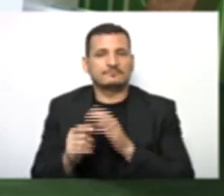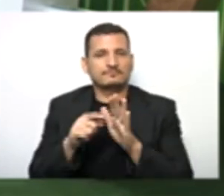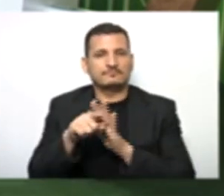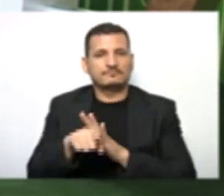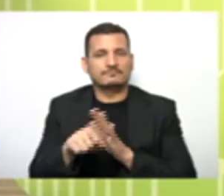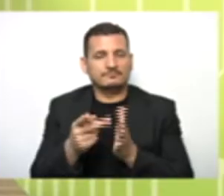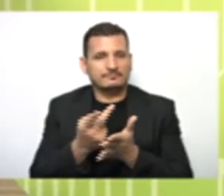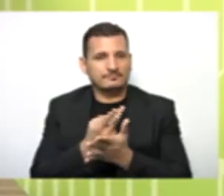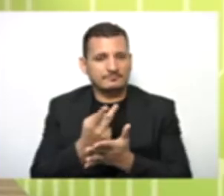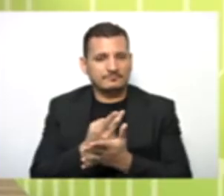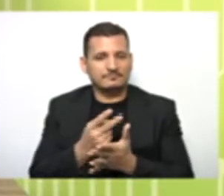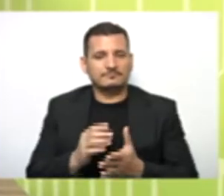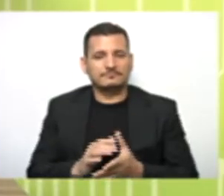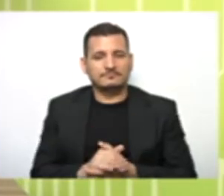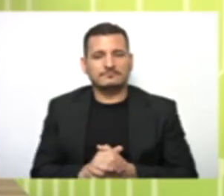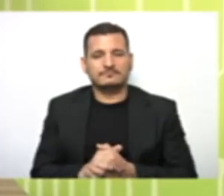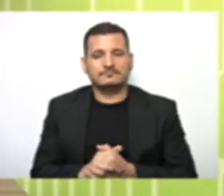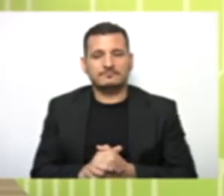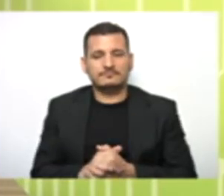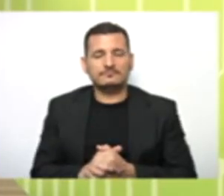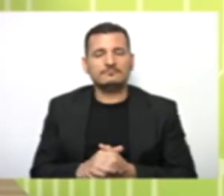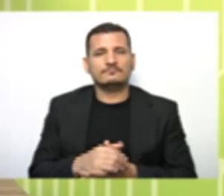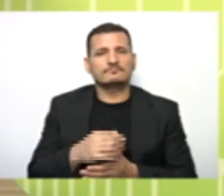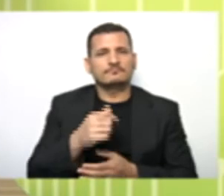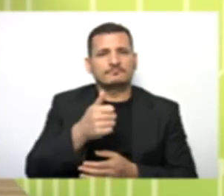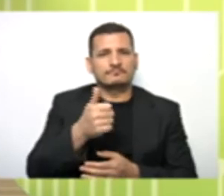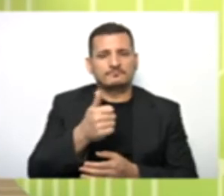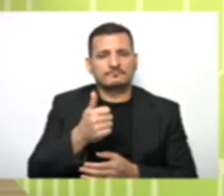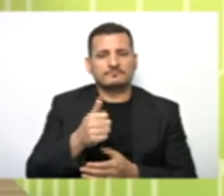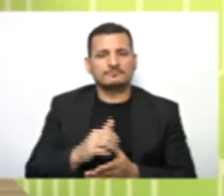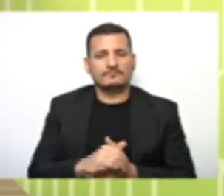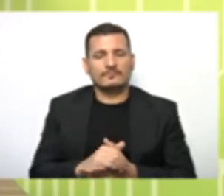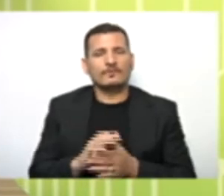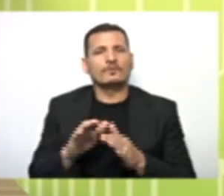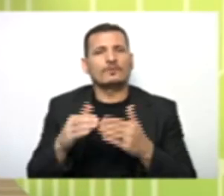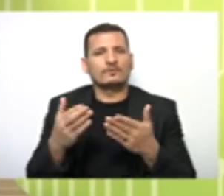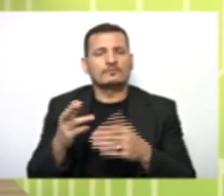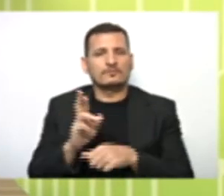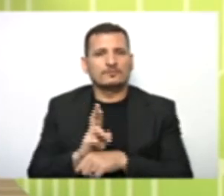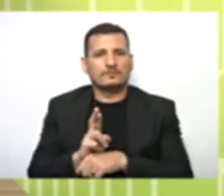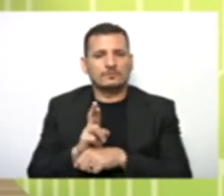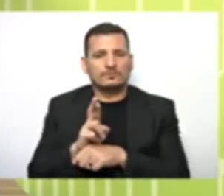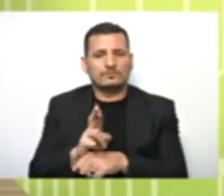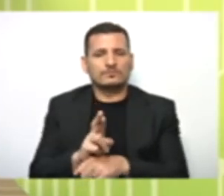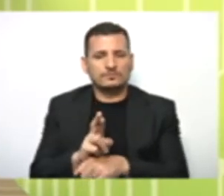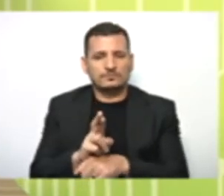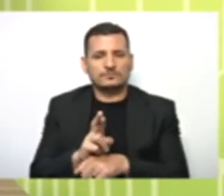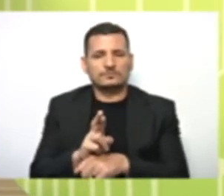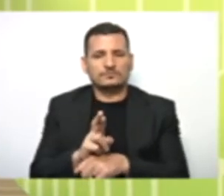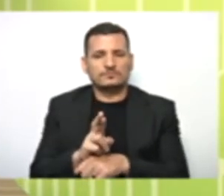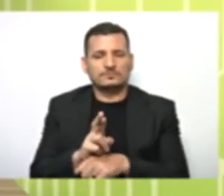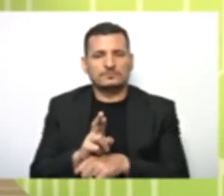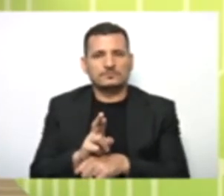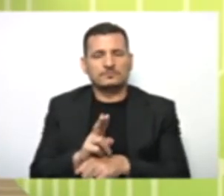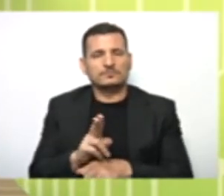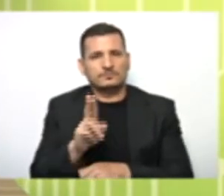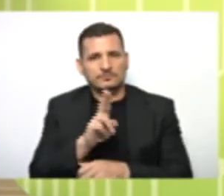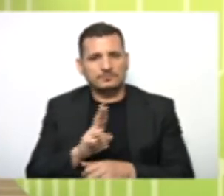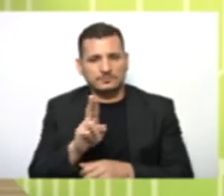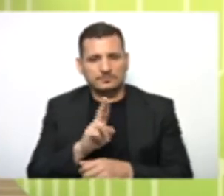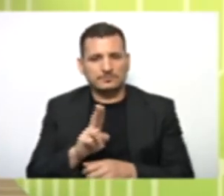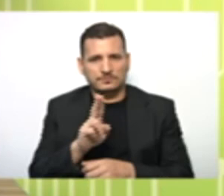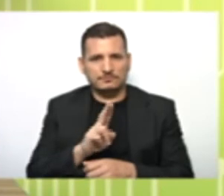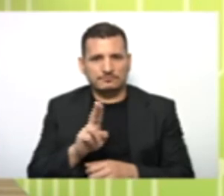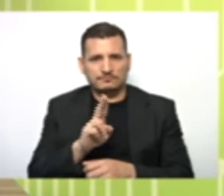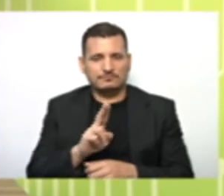Mas vamos lá então. Primeiro, quais são os recursos, né? Comumente aí seria o que utiliza de forma